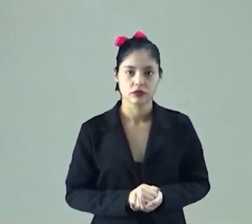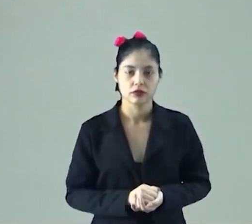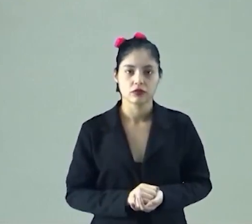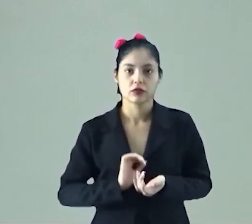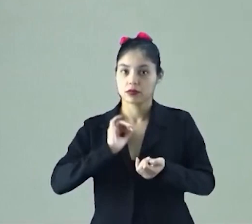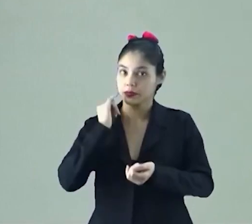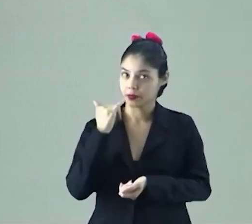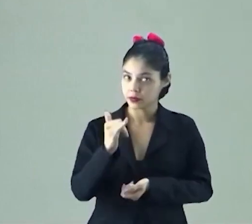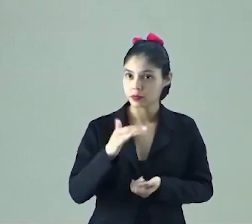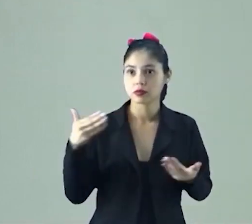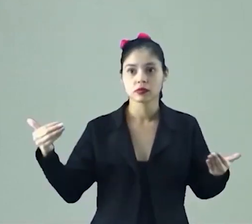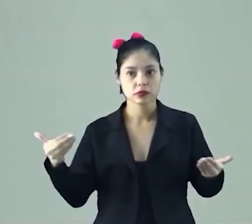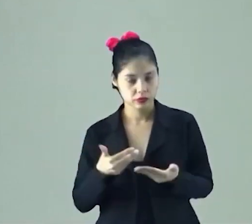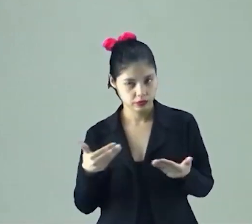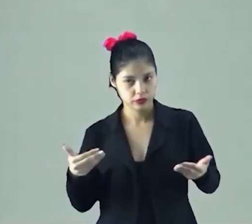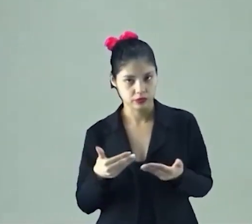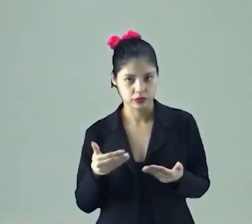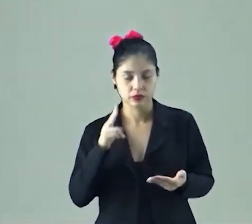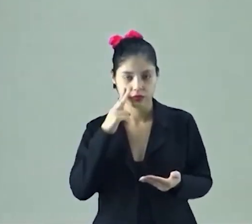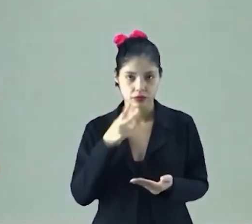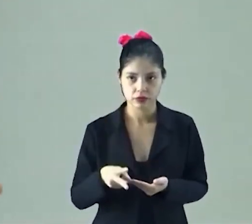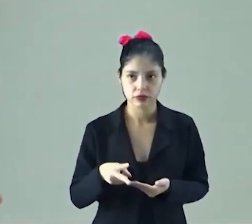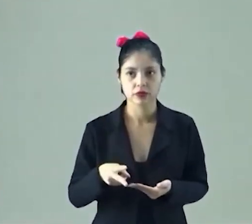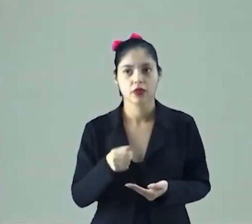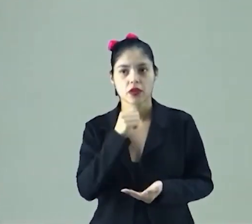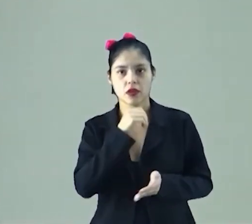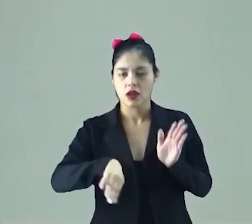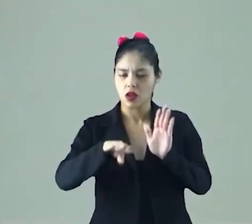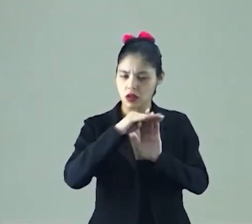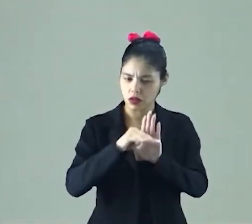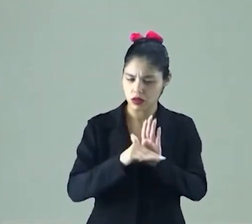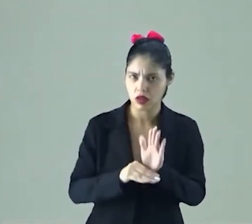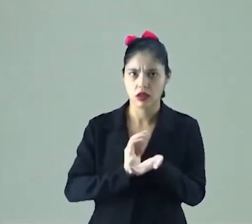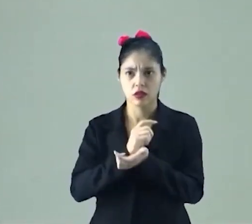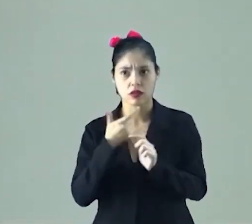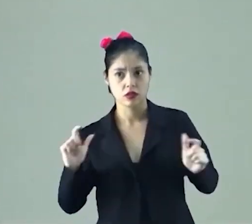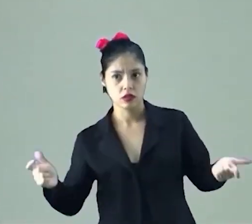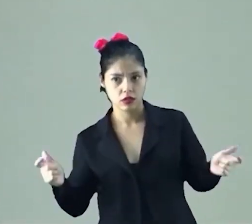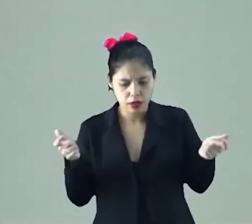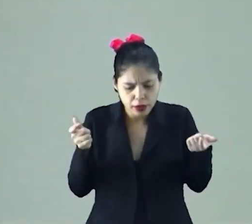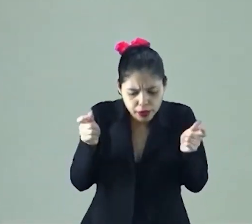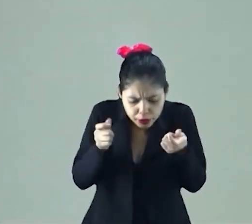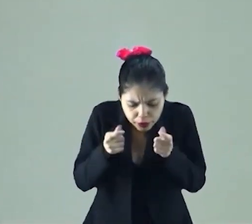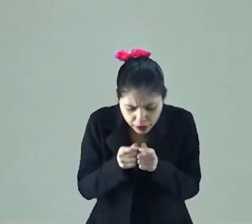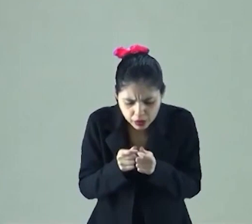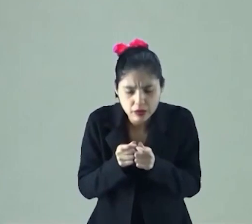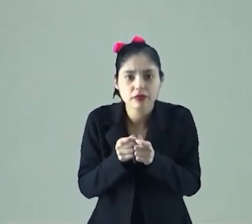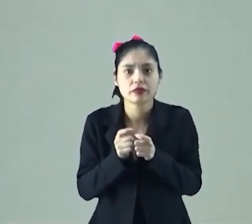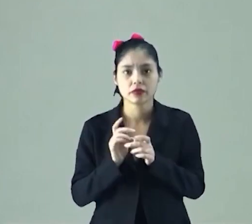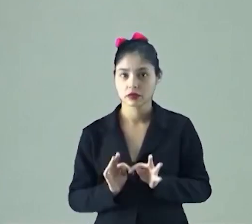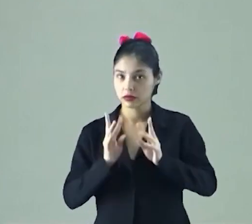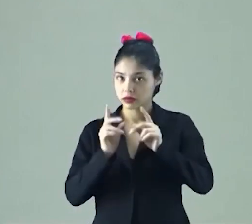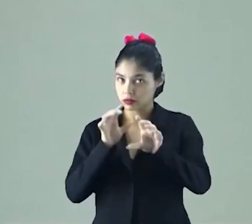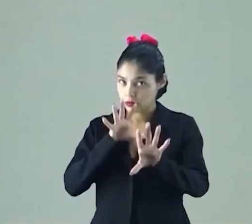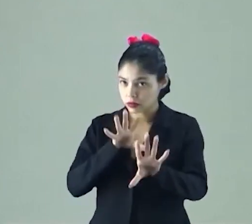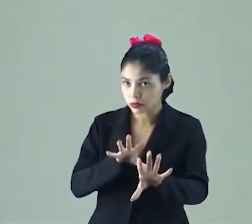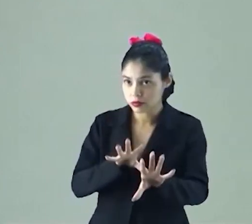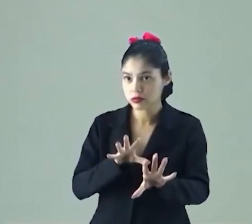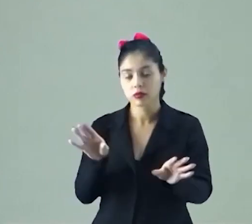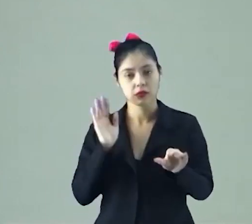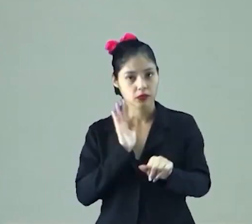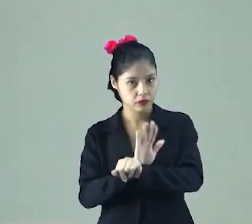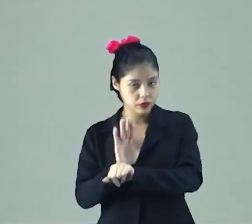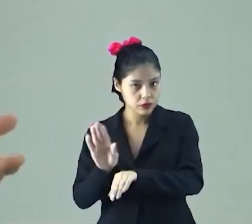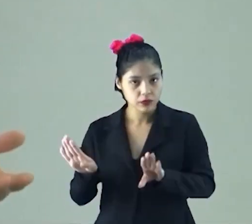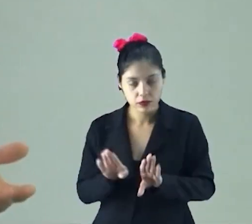microscópios eletrônicos, é aí que já vem, você consegue ver alta definição, tamanho minúsculos. Então, tudo isso aí também ajudou